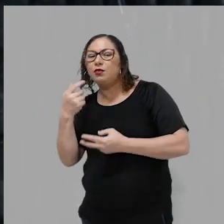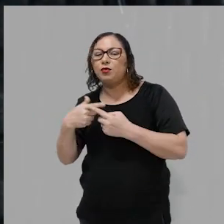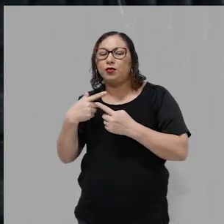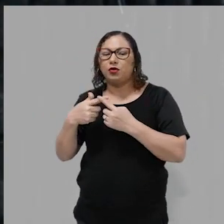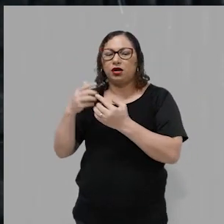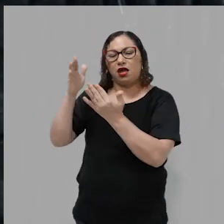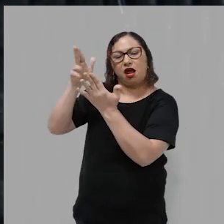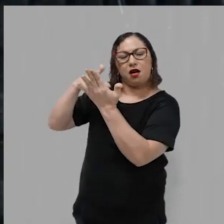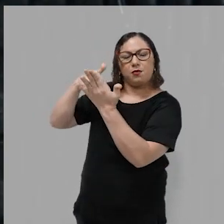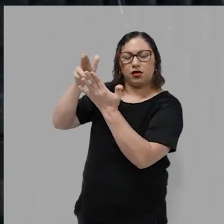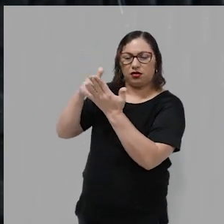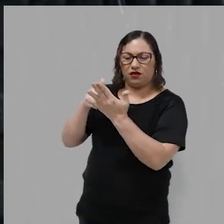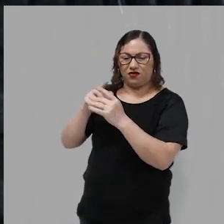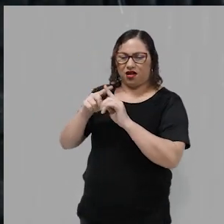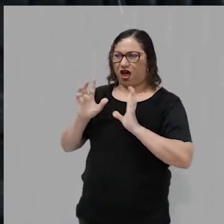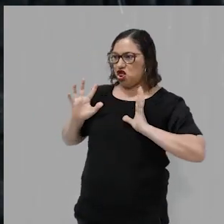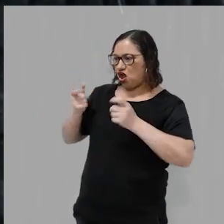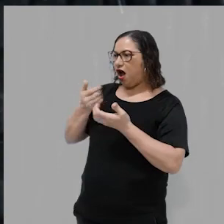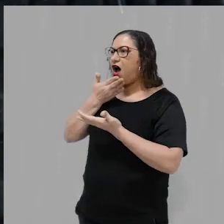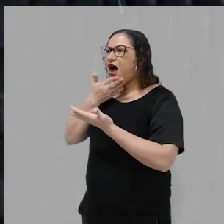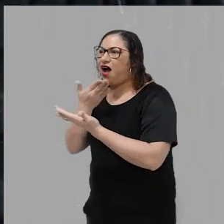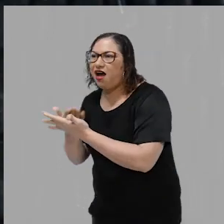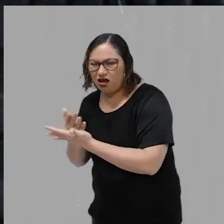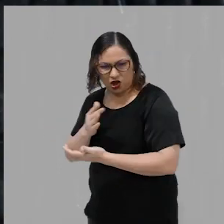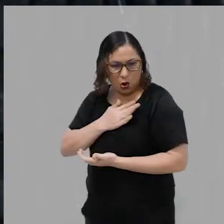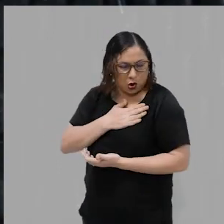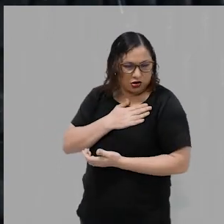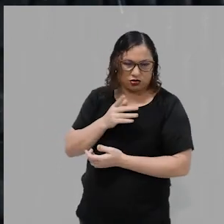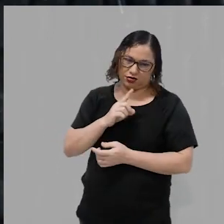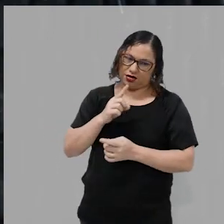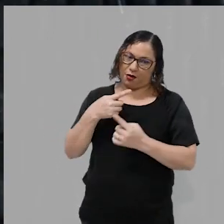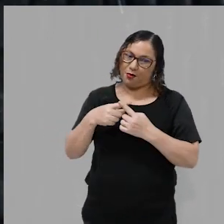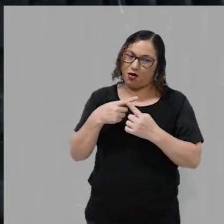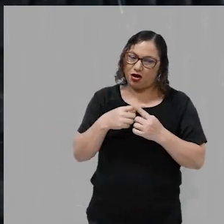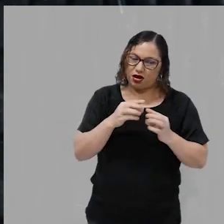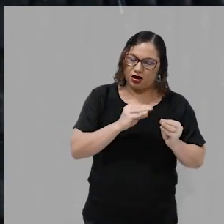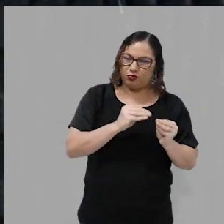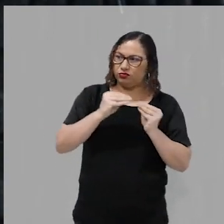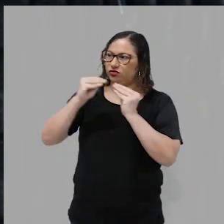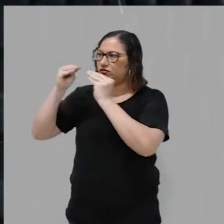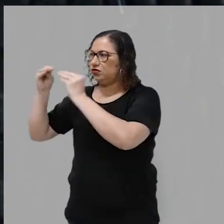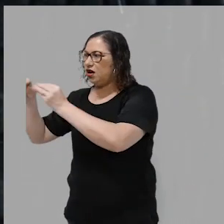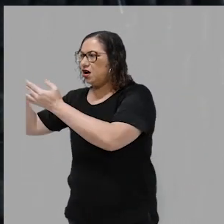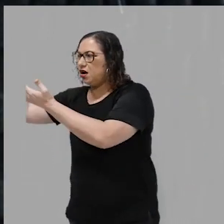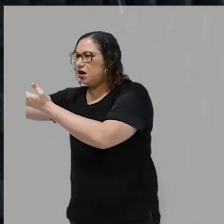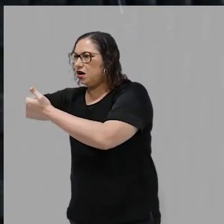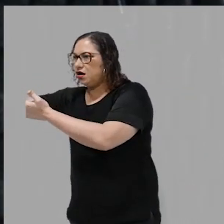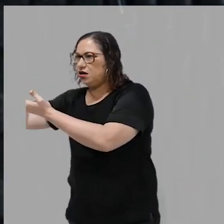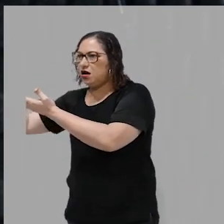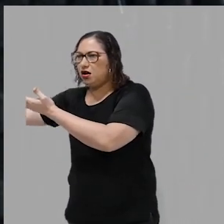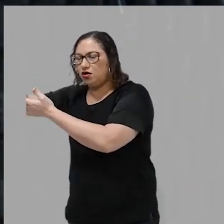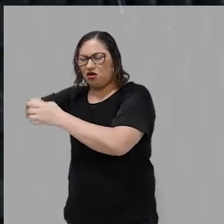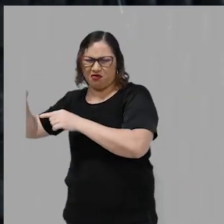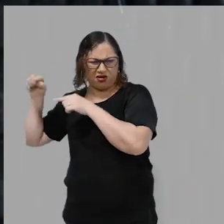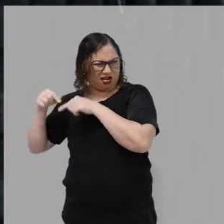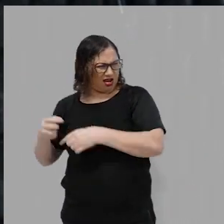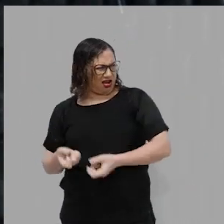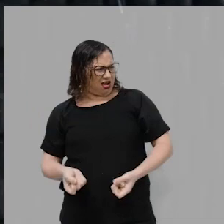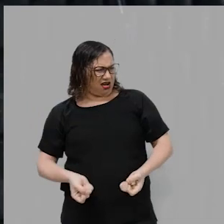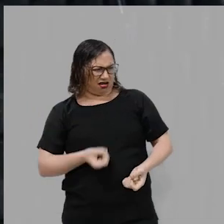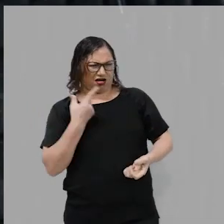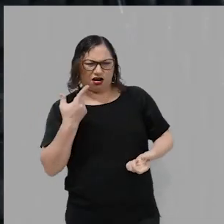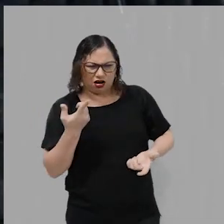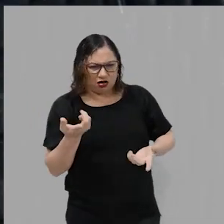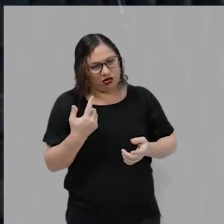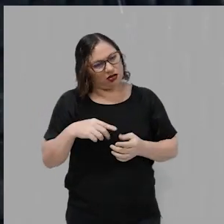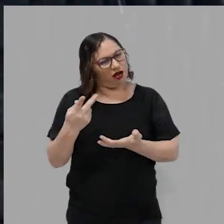não agradava a todo mundo, porque algumas dessas obras chegaram na Europa na época e chamaram o Brasil das coisas mais absurdas do mundo, que não